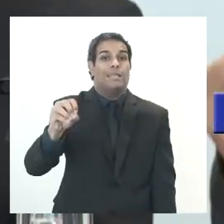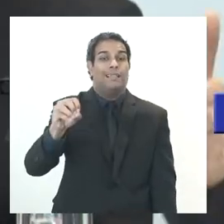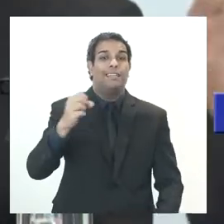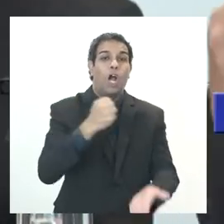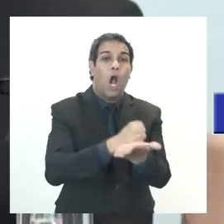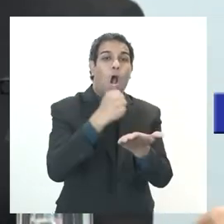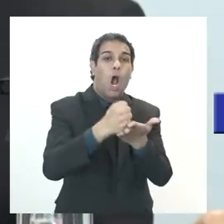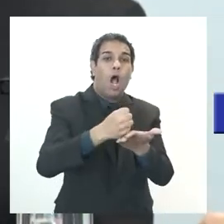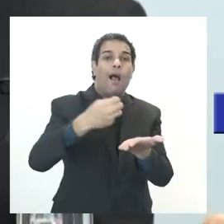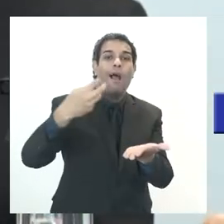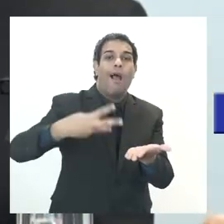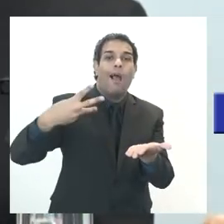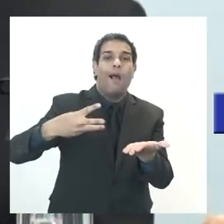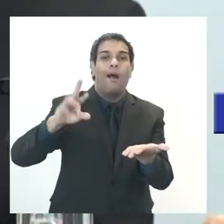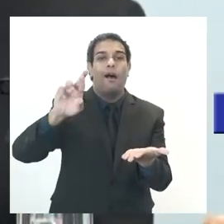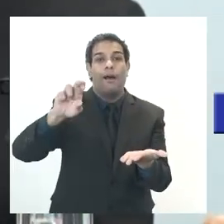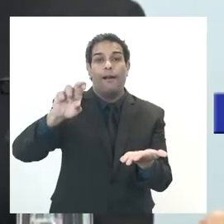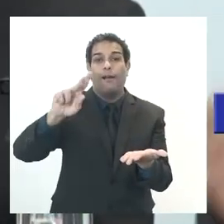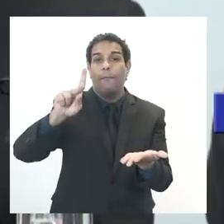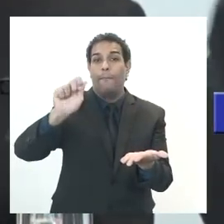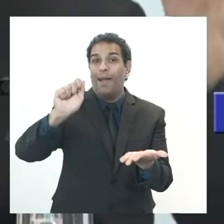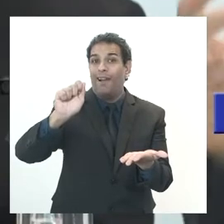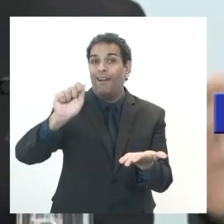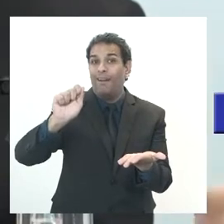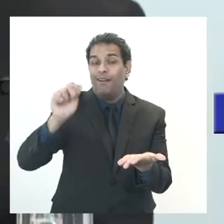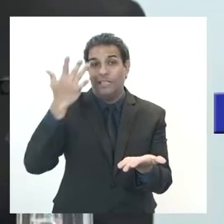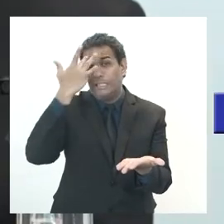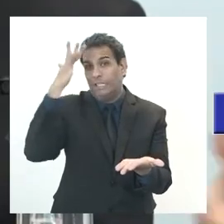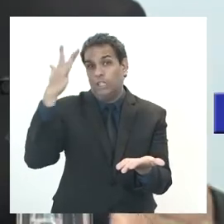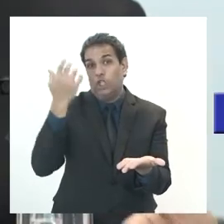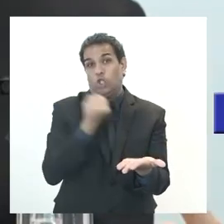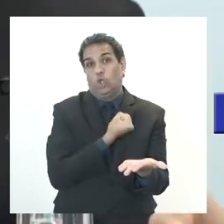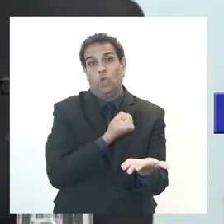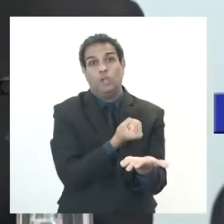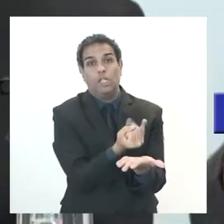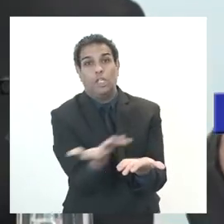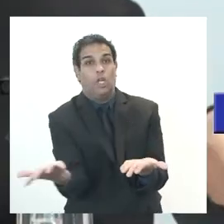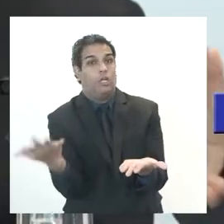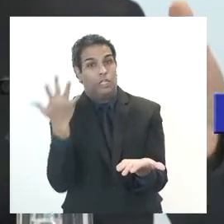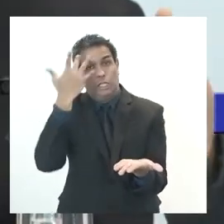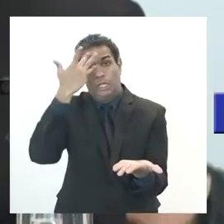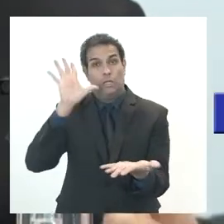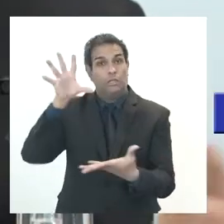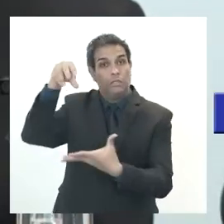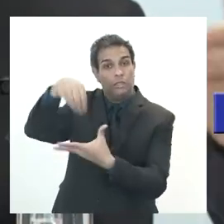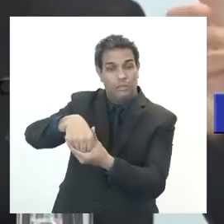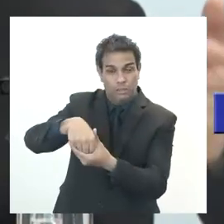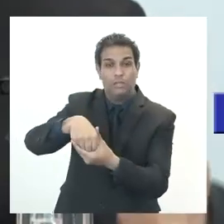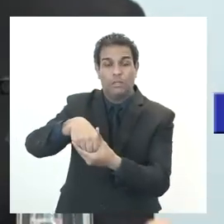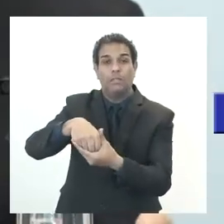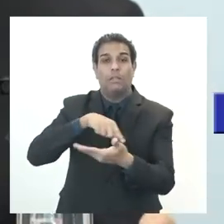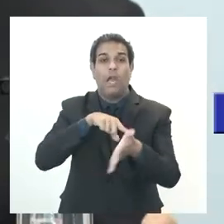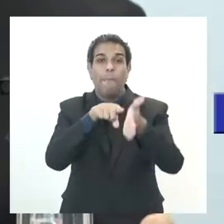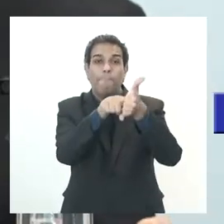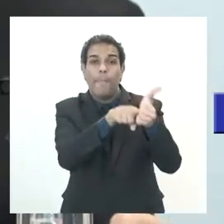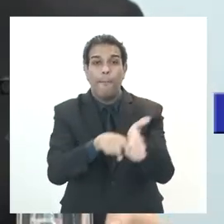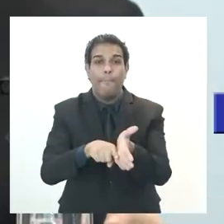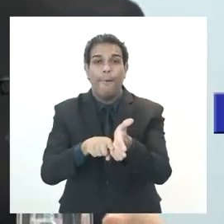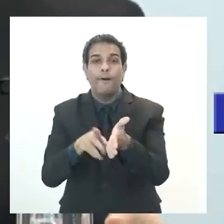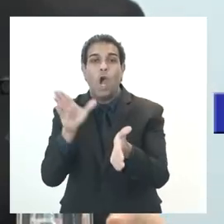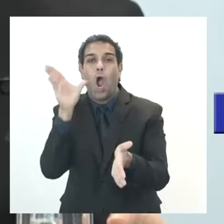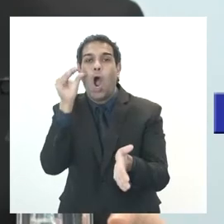contratados por rpa eu não sei o número de porta e teve aqui tem que consultar o rádio que o relatório